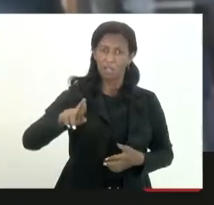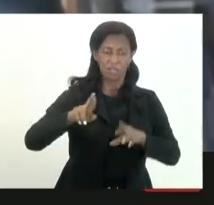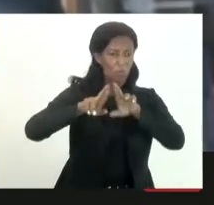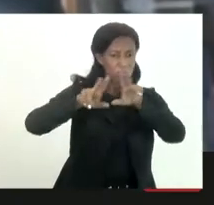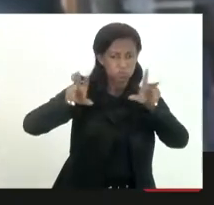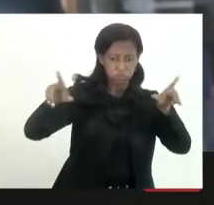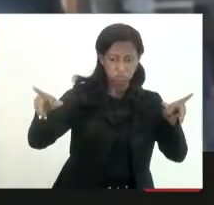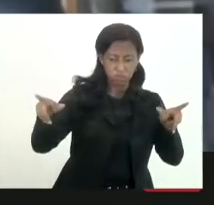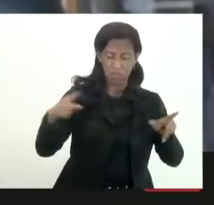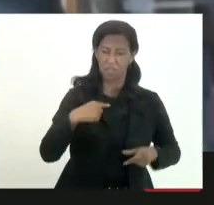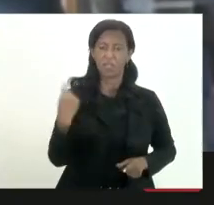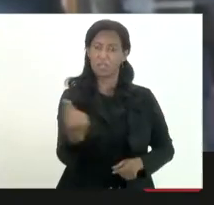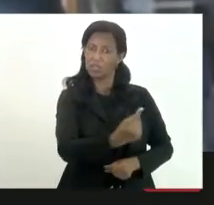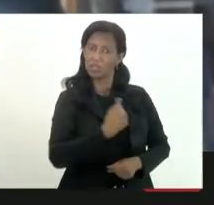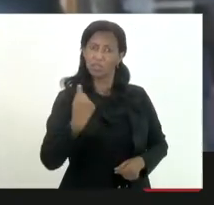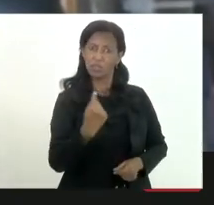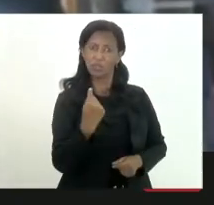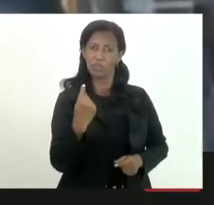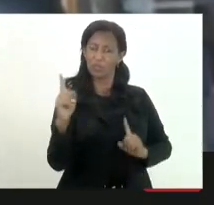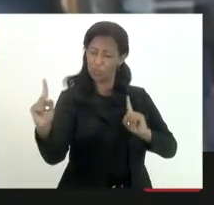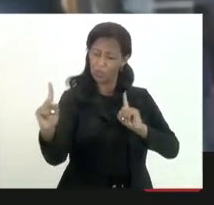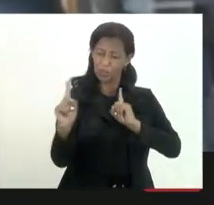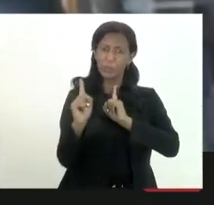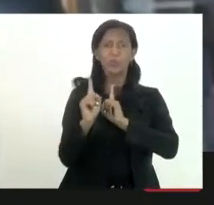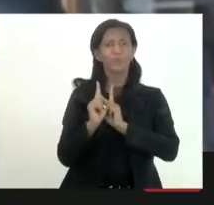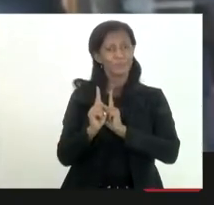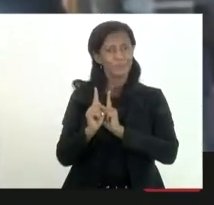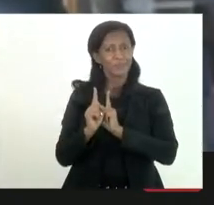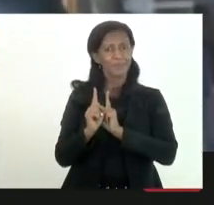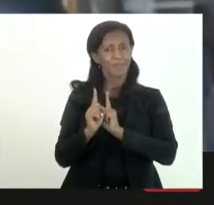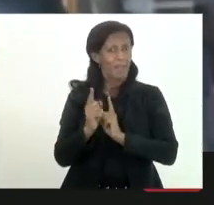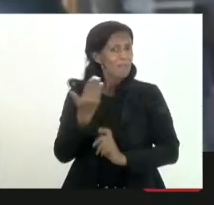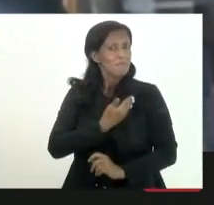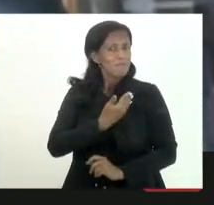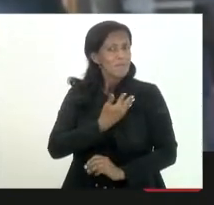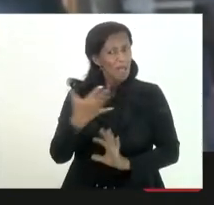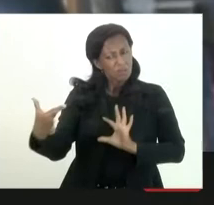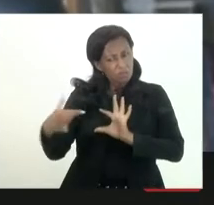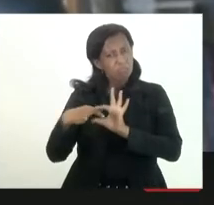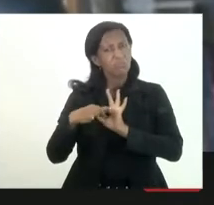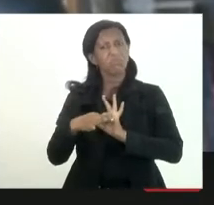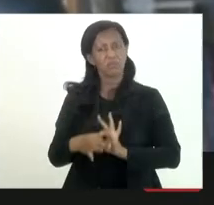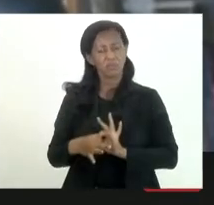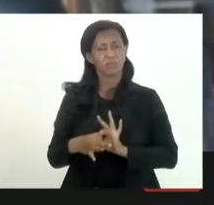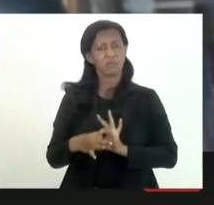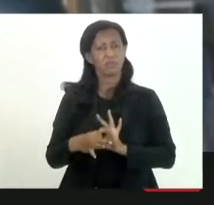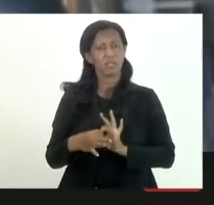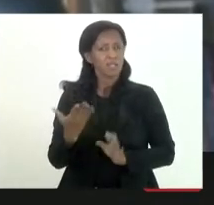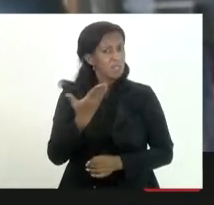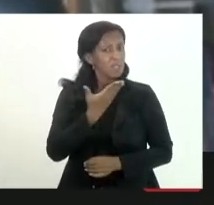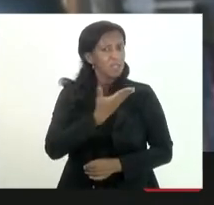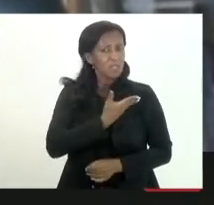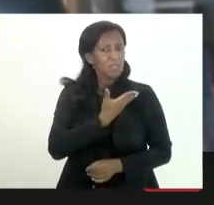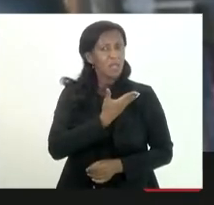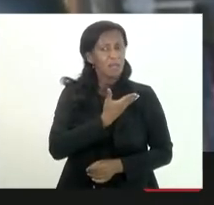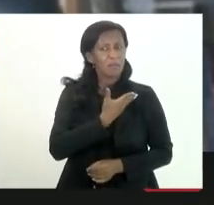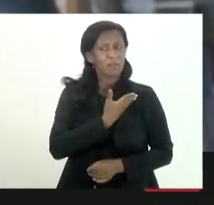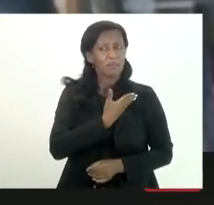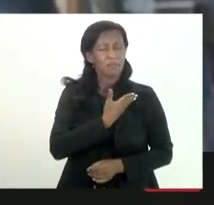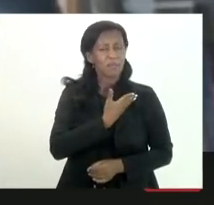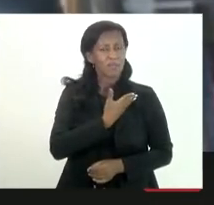nós temos assim uma forte aproximação, boas amizades, e amizades